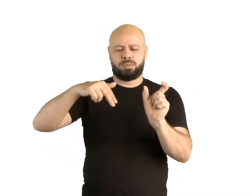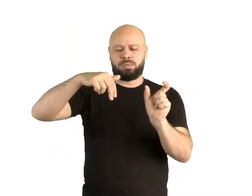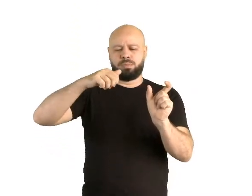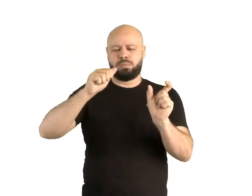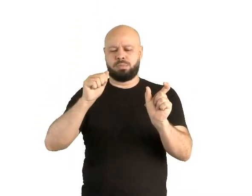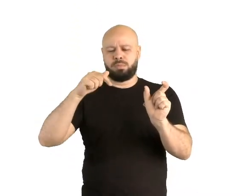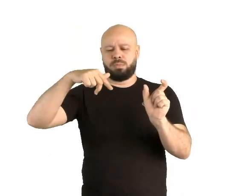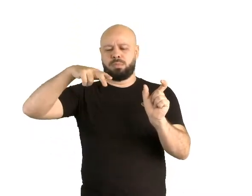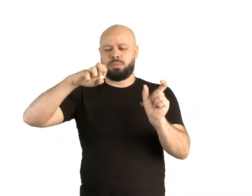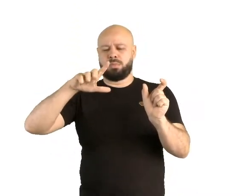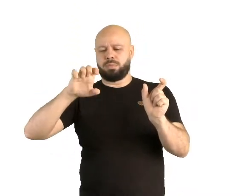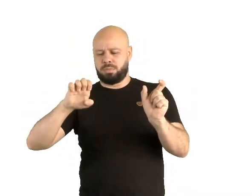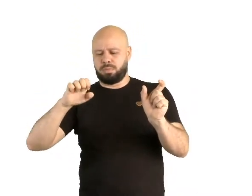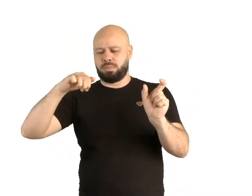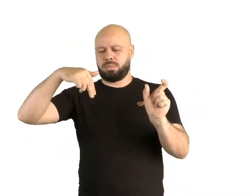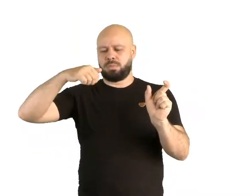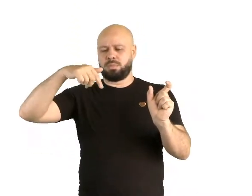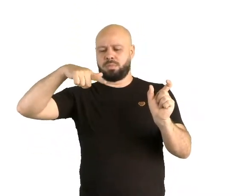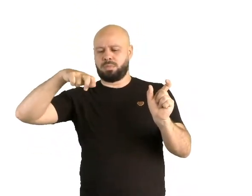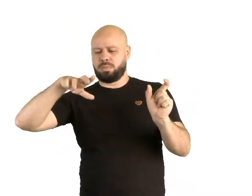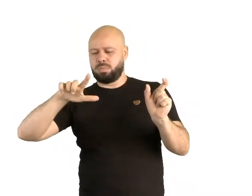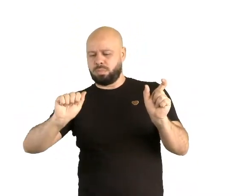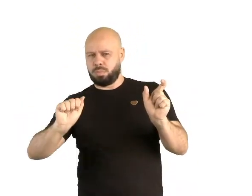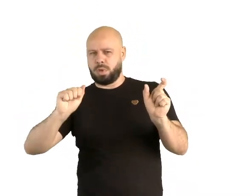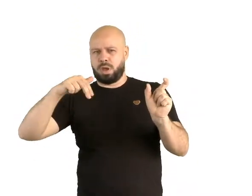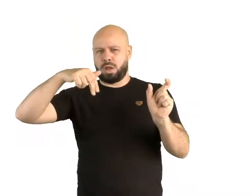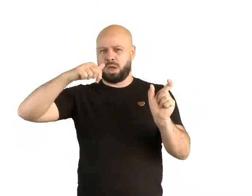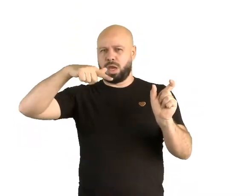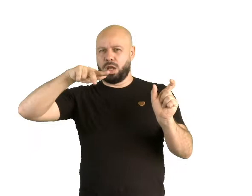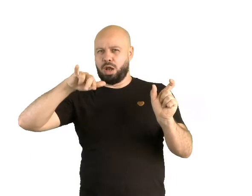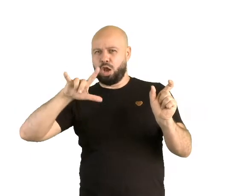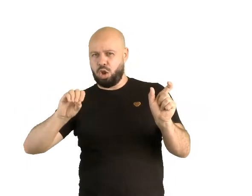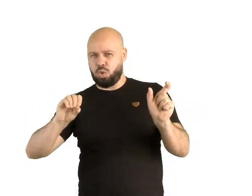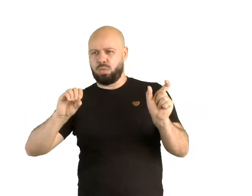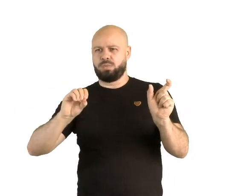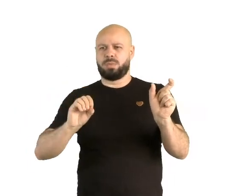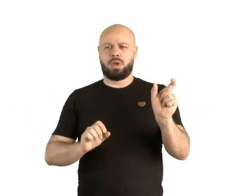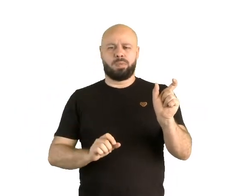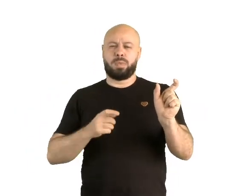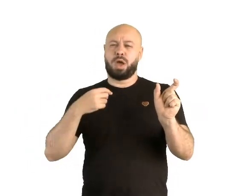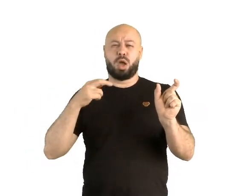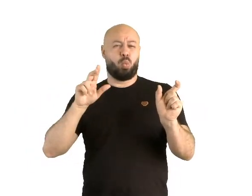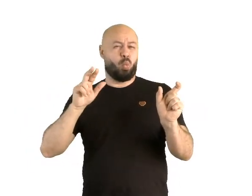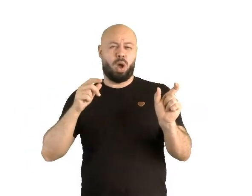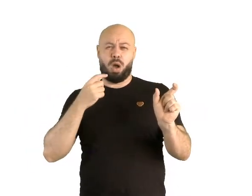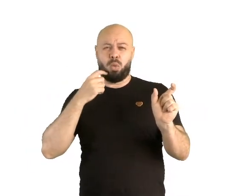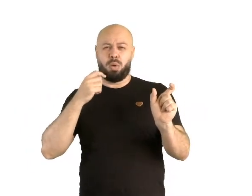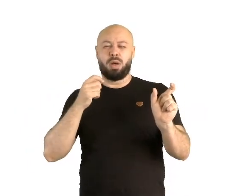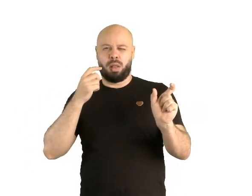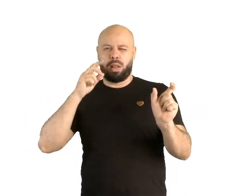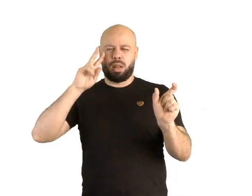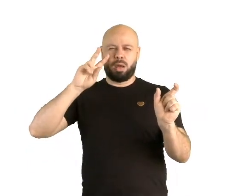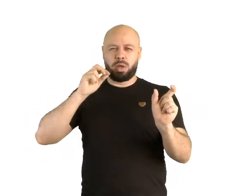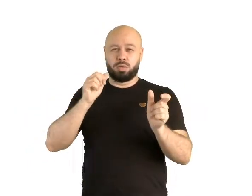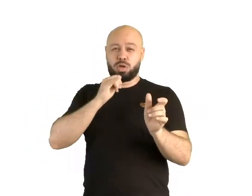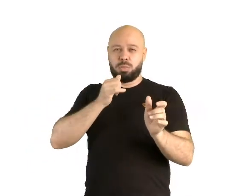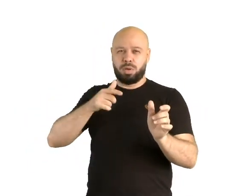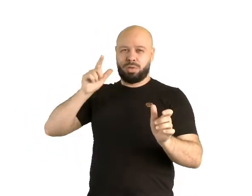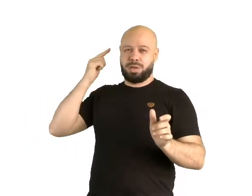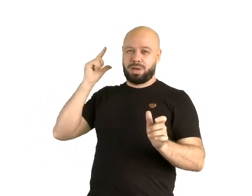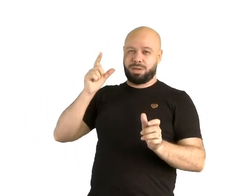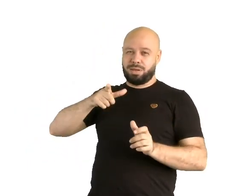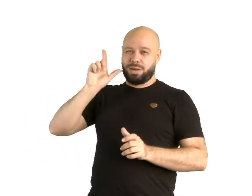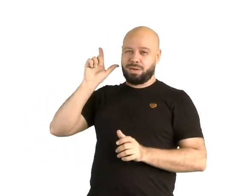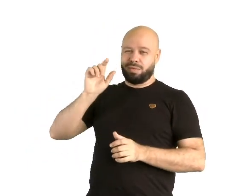Da mesma forma que a gente forma o nesse, nessa e nisso. Nós vamos pegar o